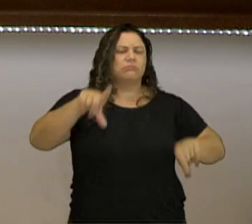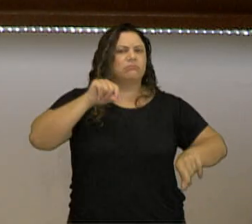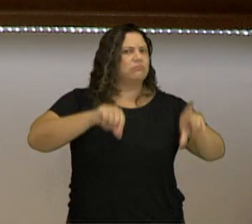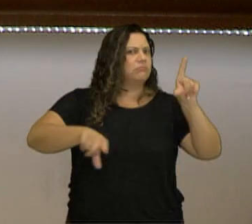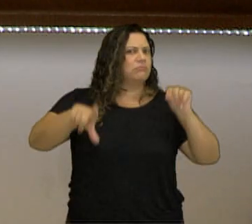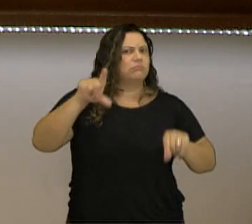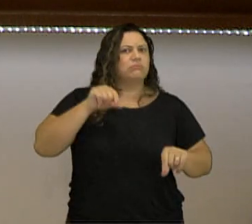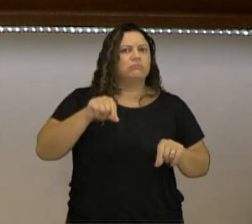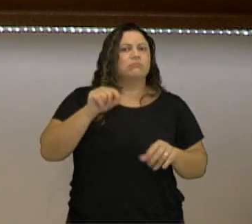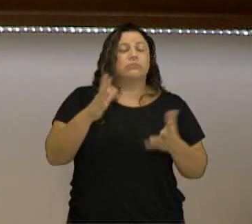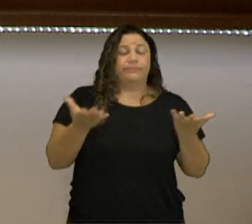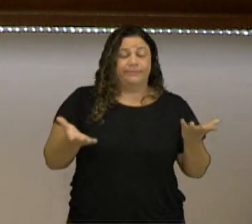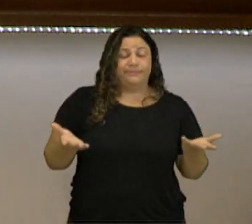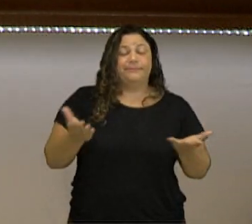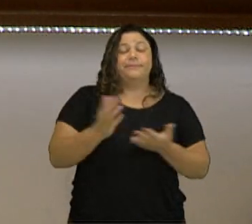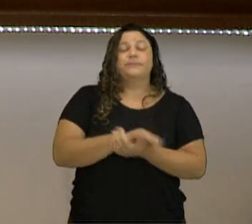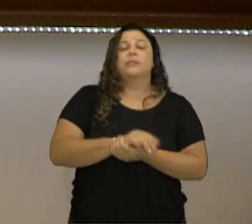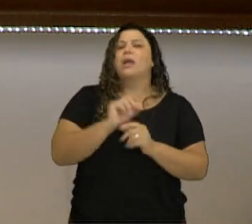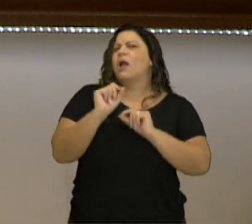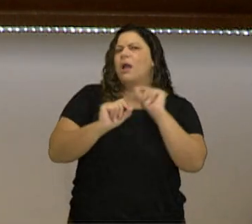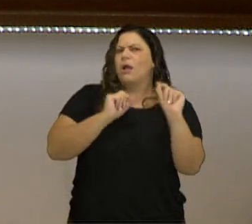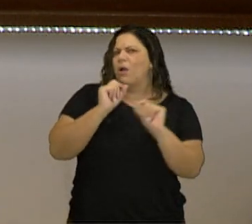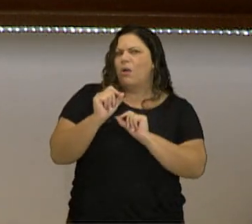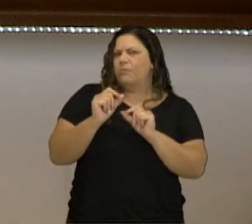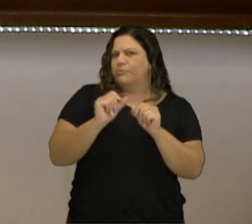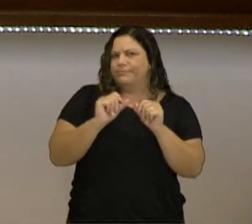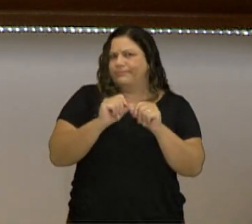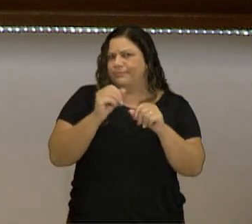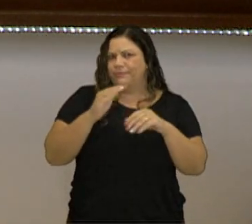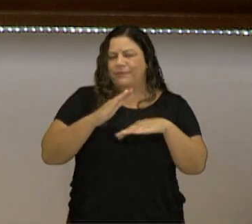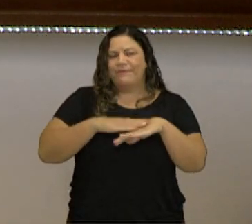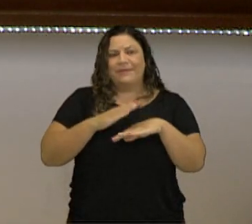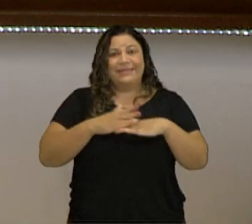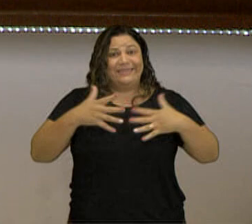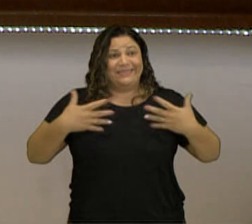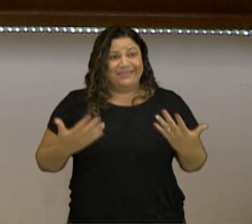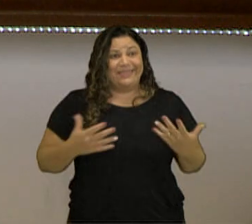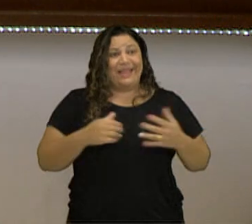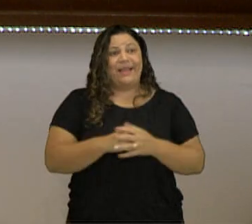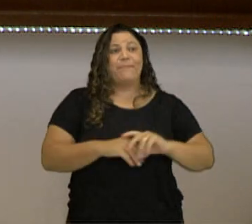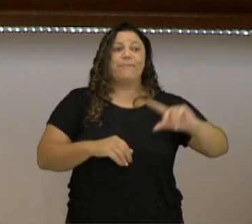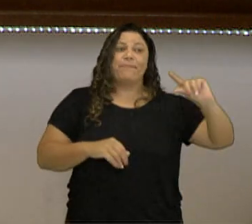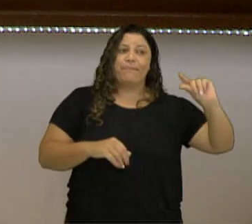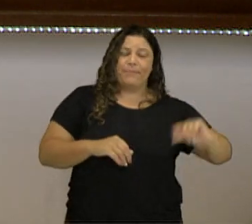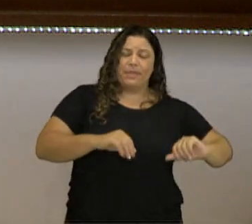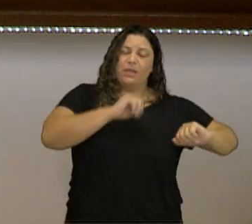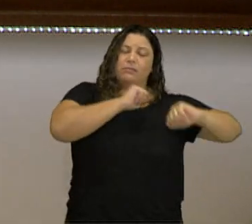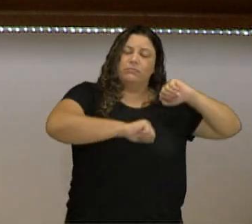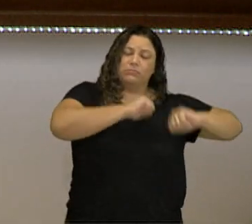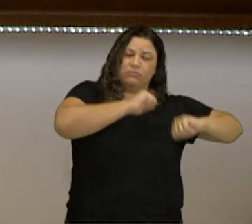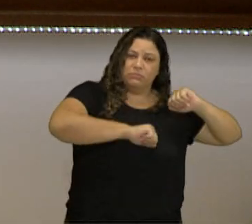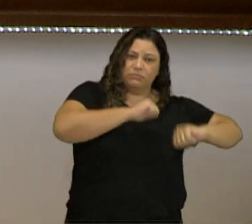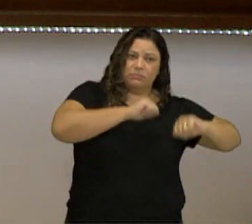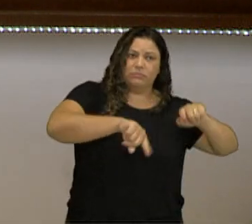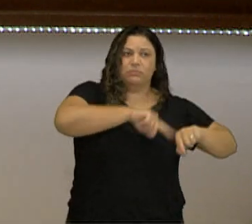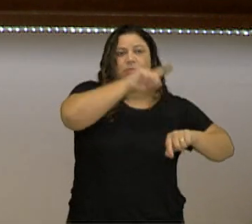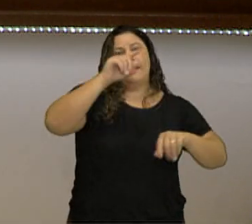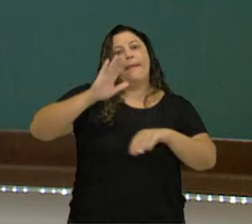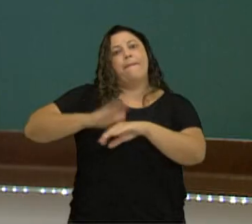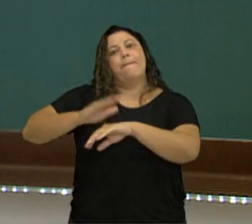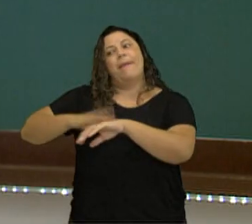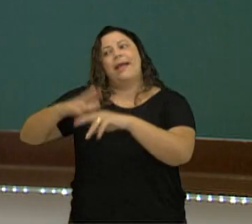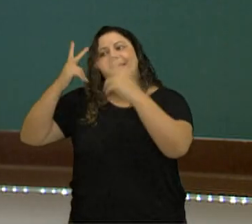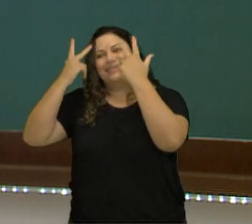comida com critério, né? Como é que você vai fazer isso? Menos produtos industrializados e mais